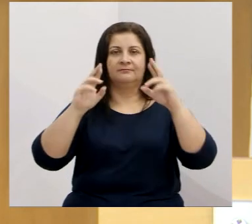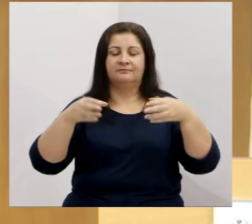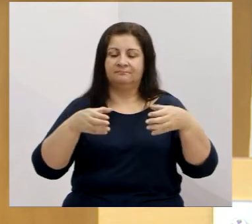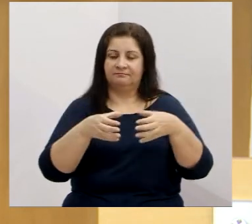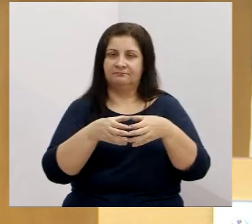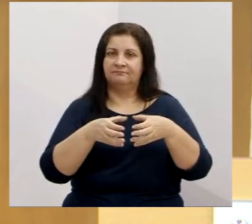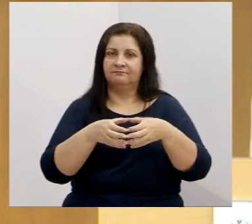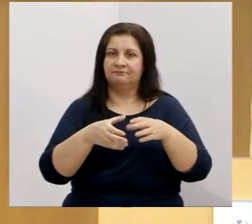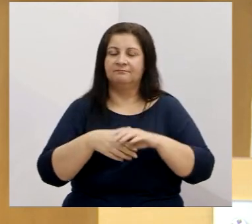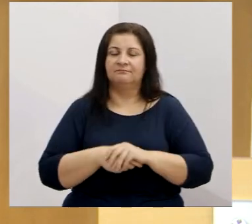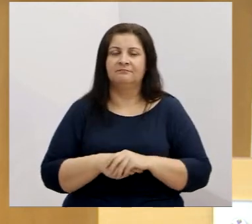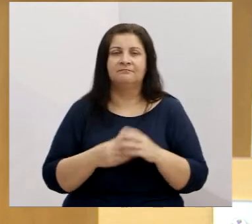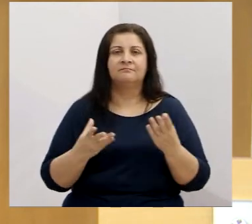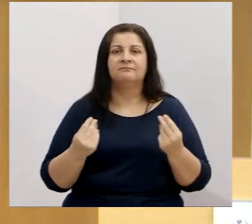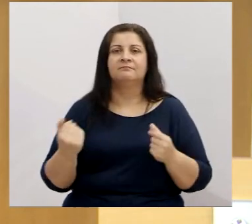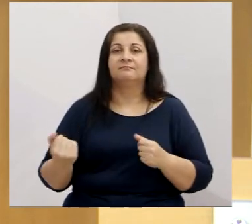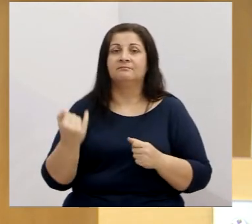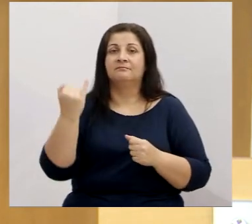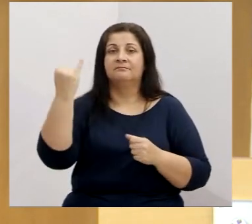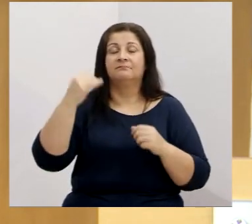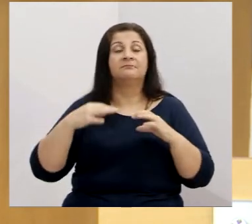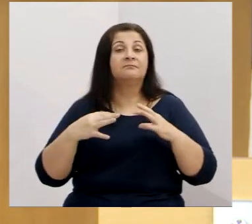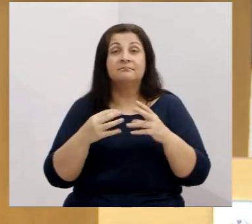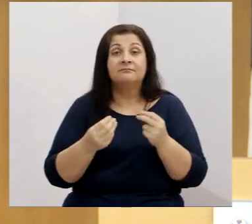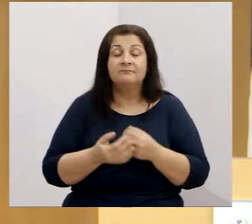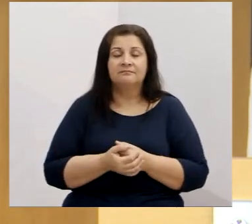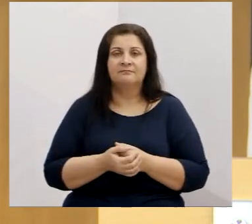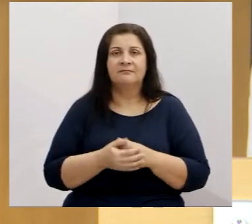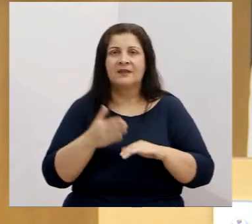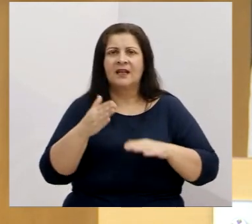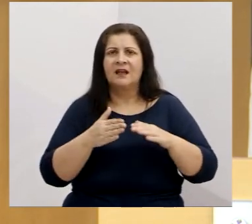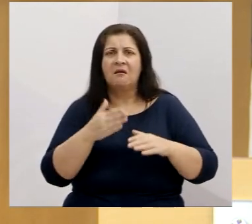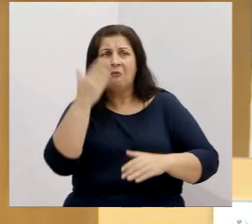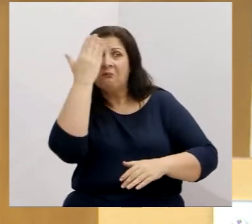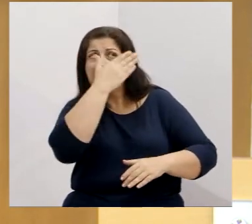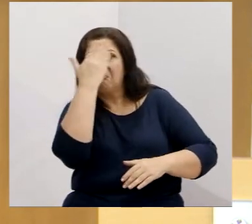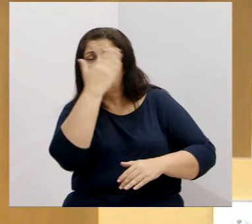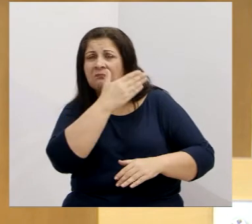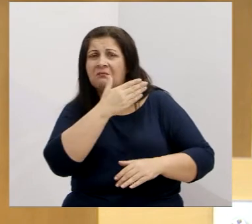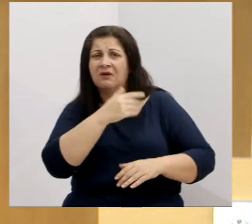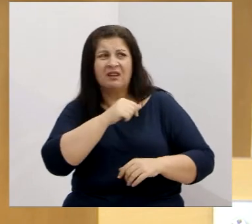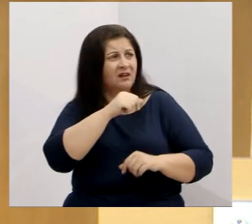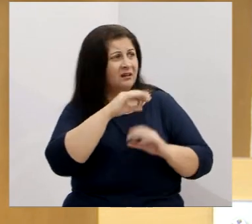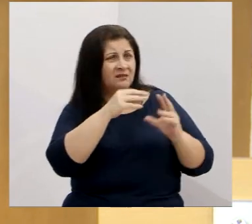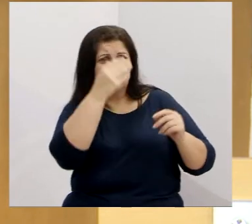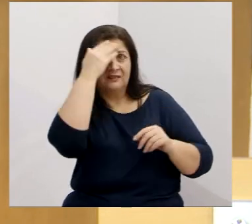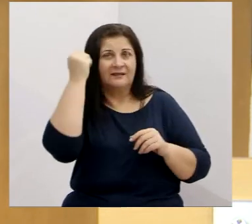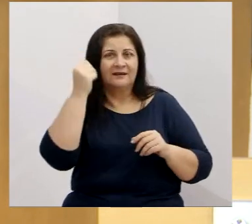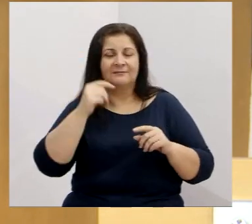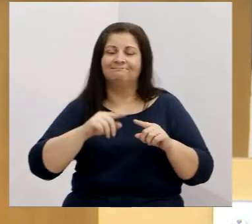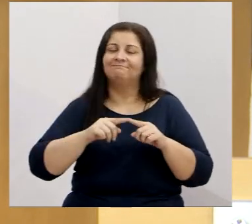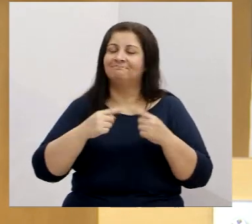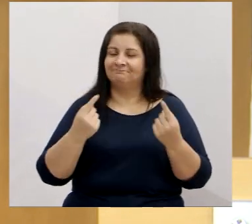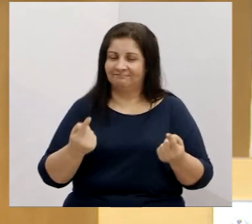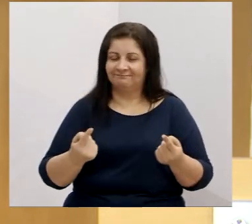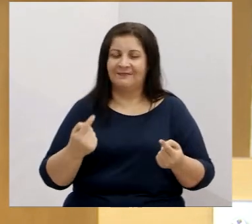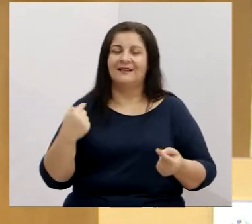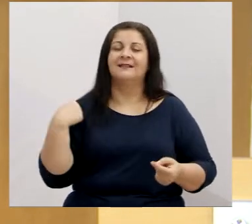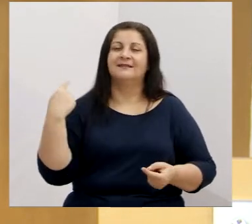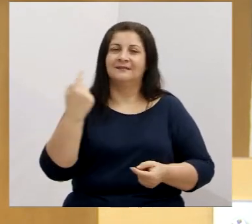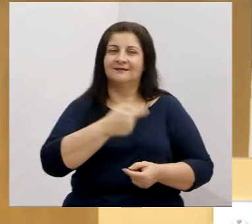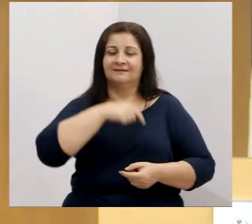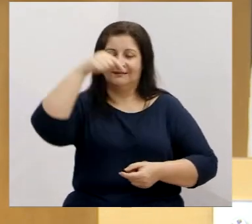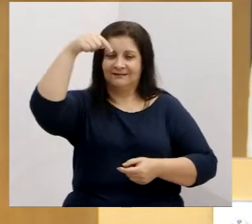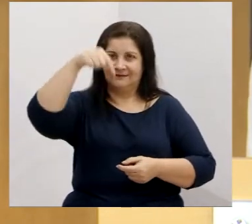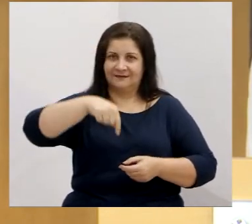um trabalho que é muito importante para todos que muitas vezes não é visto não é lembrado para as grandes autoridade mas nós aqui